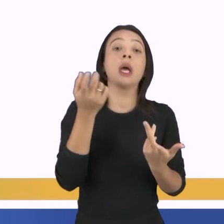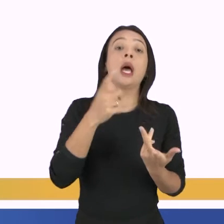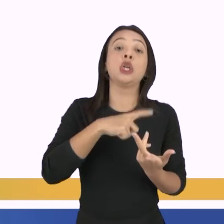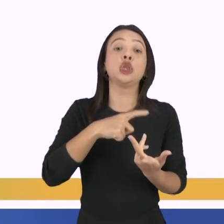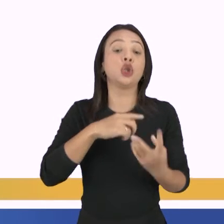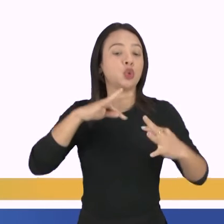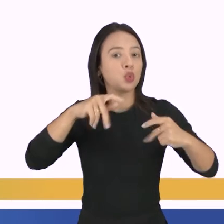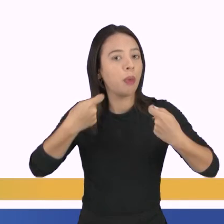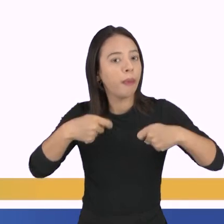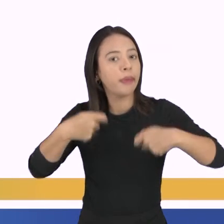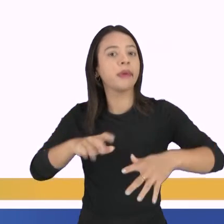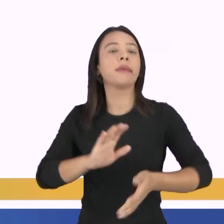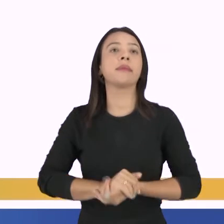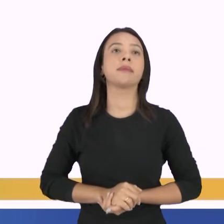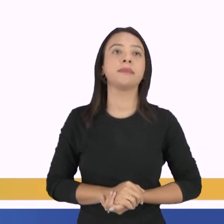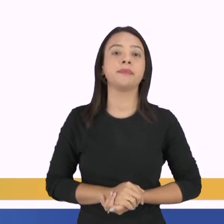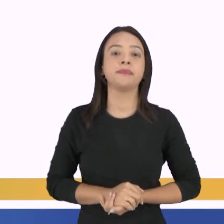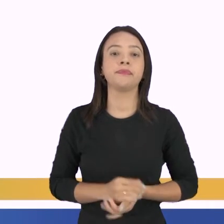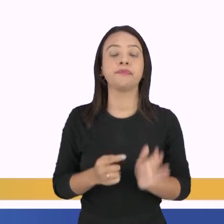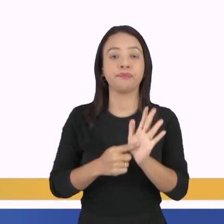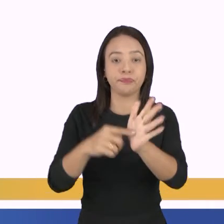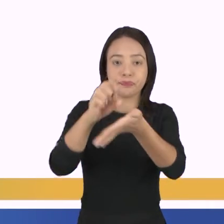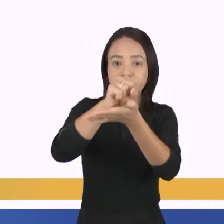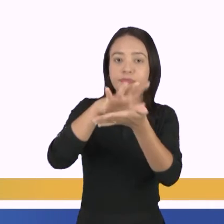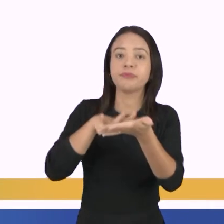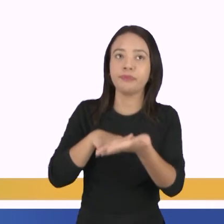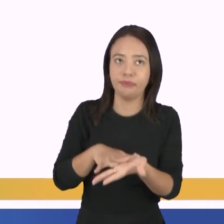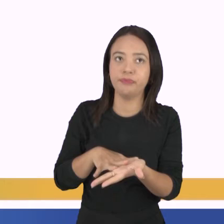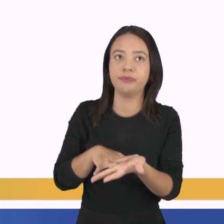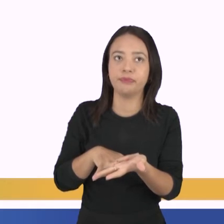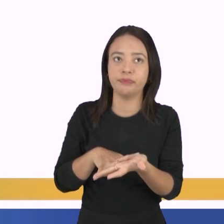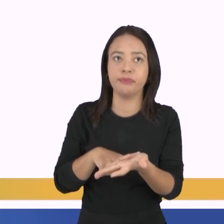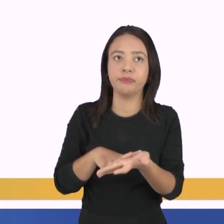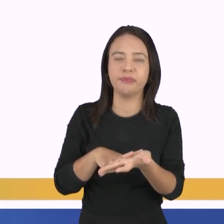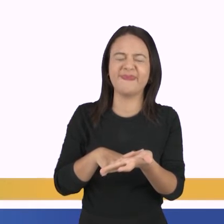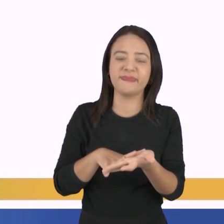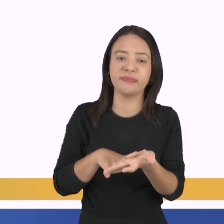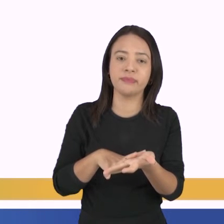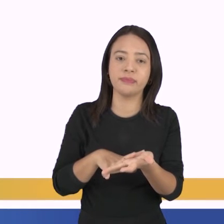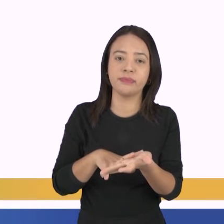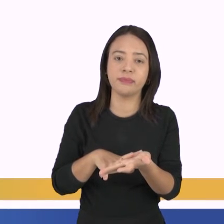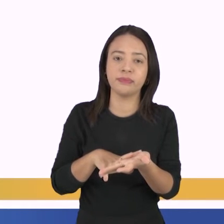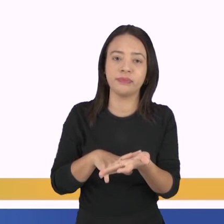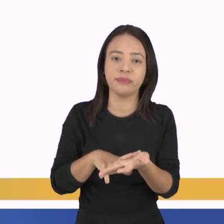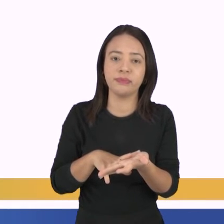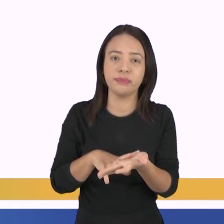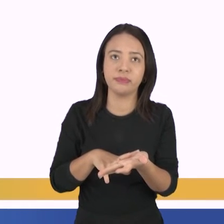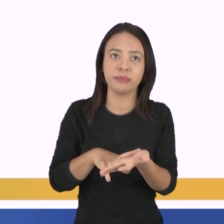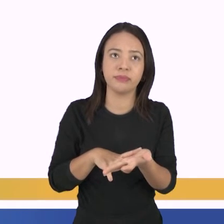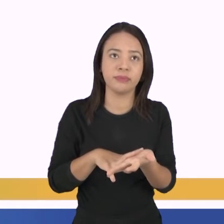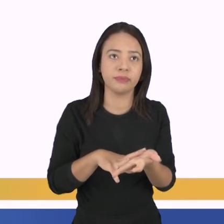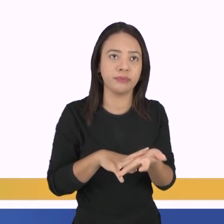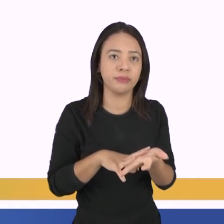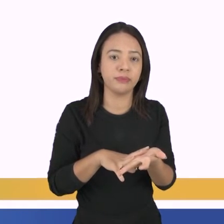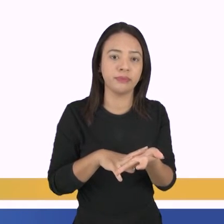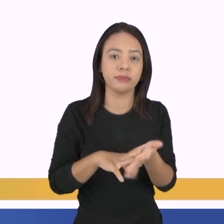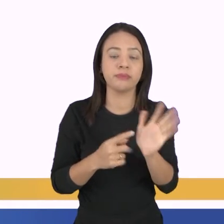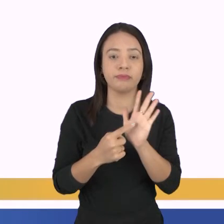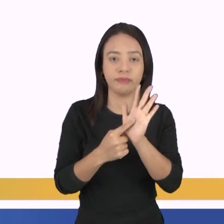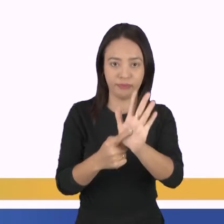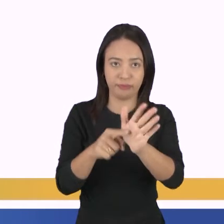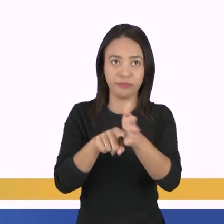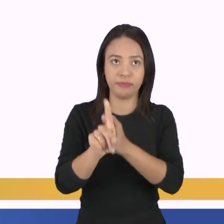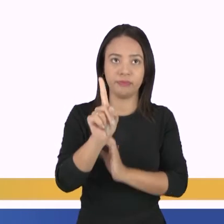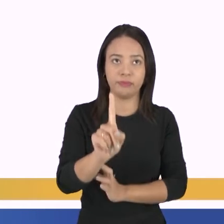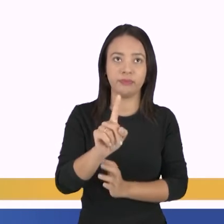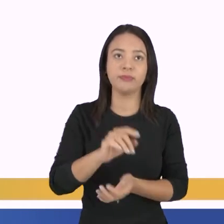pessoal, aqui vamos ter uma atividade, tá? Onde vamos ter a seguinte questão, né?